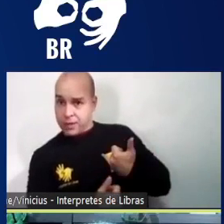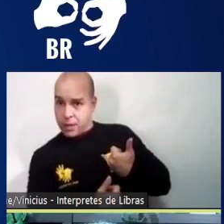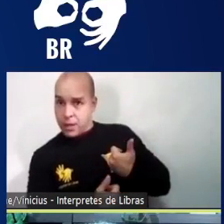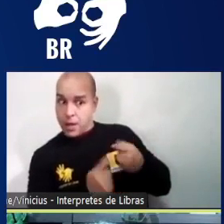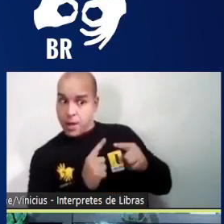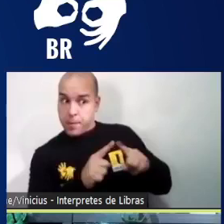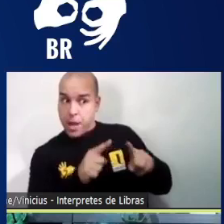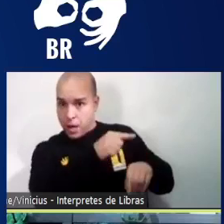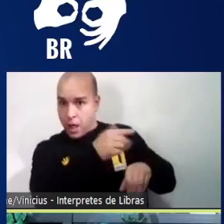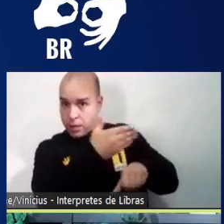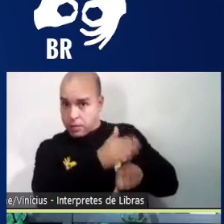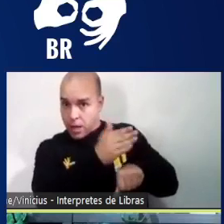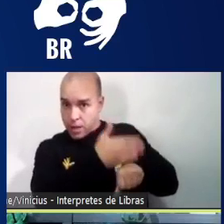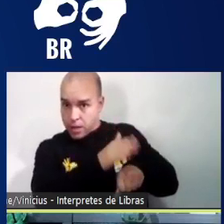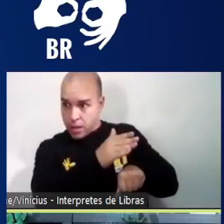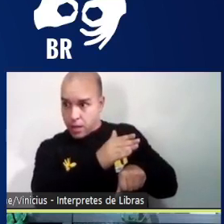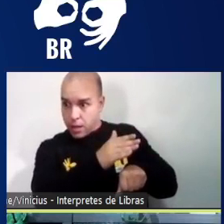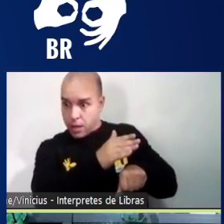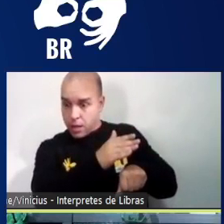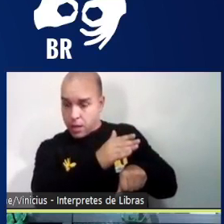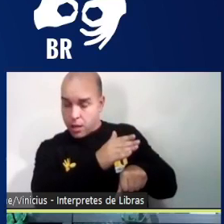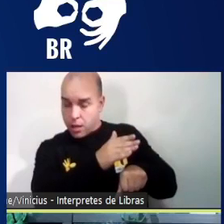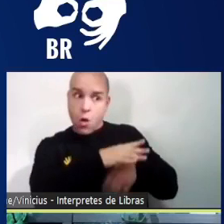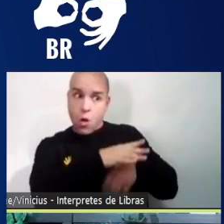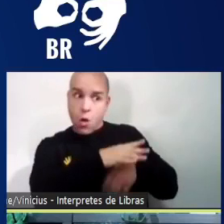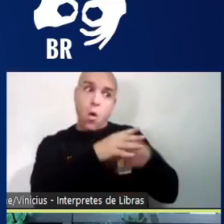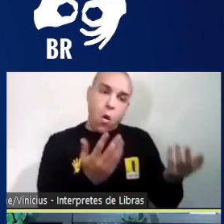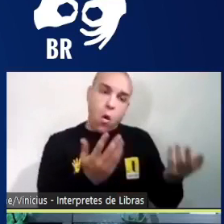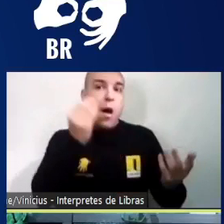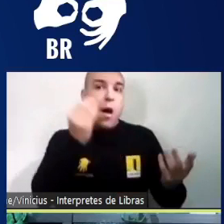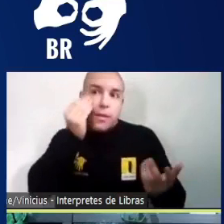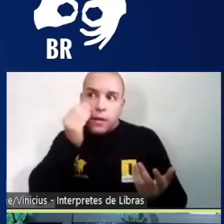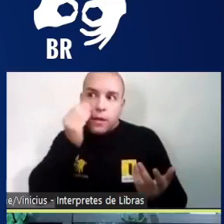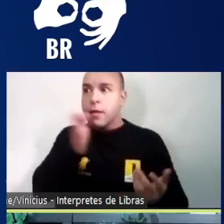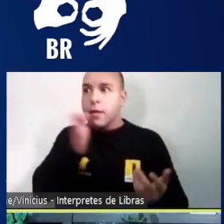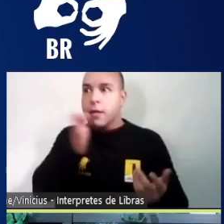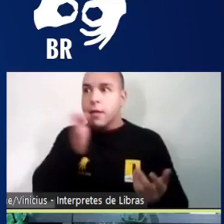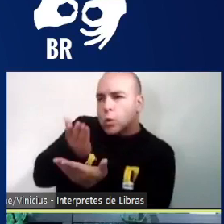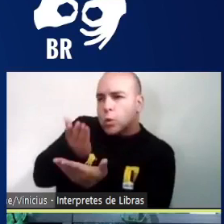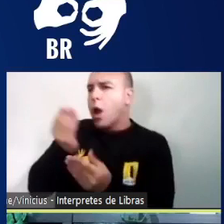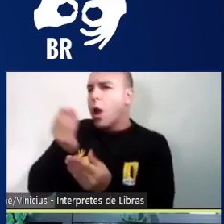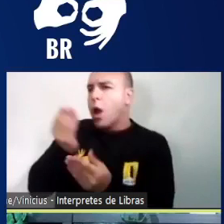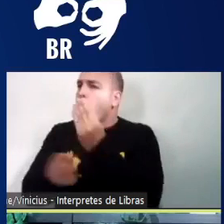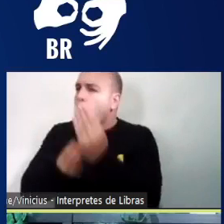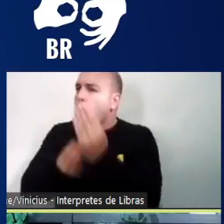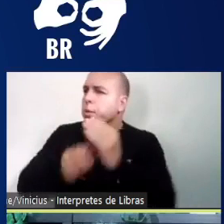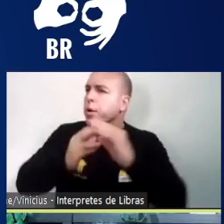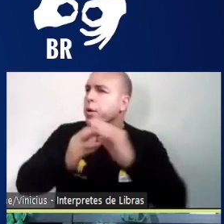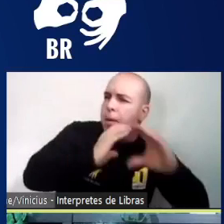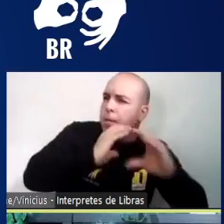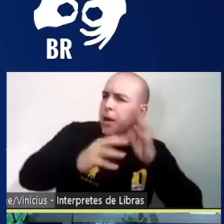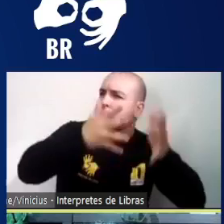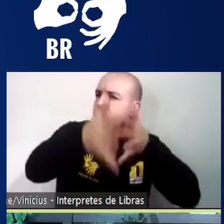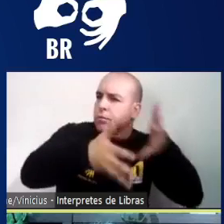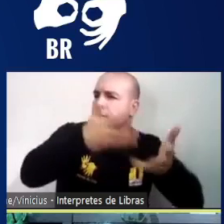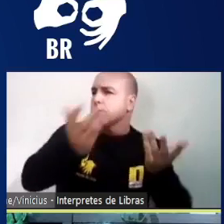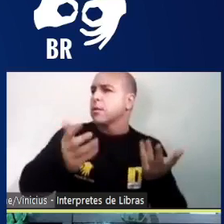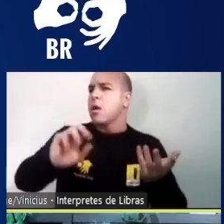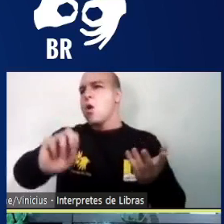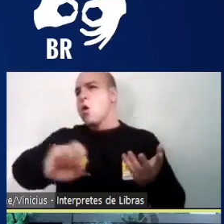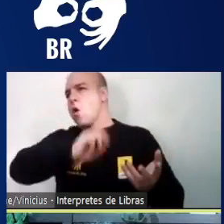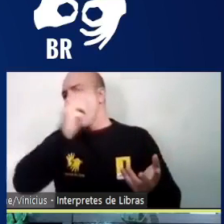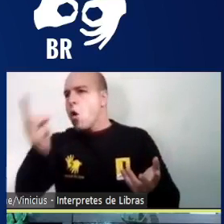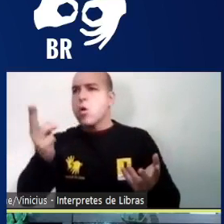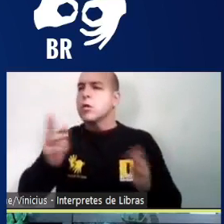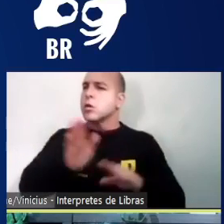técnica sobre o assunto, porque sabemos bem que em nosso país existem inúmeras instituições como a nossa que